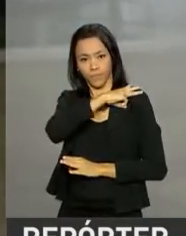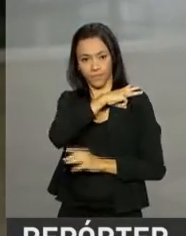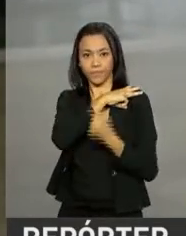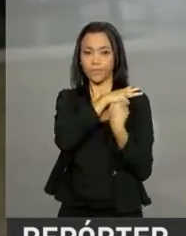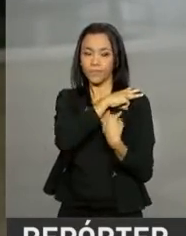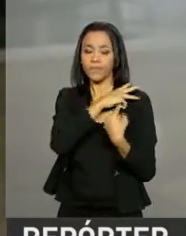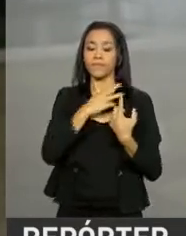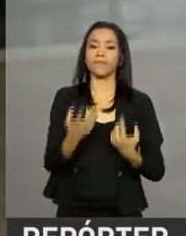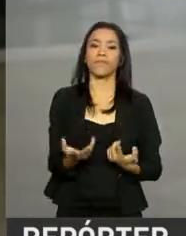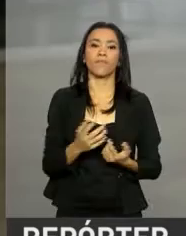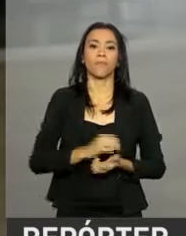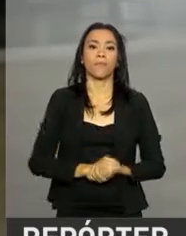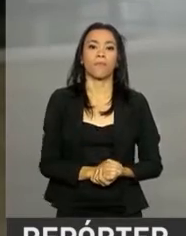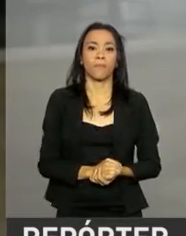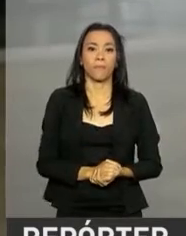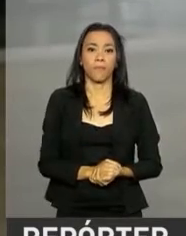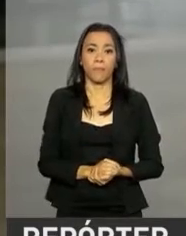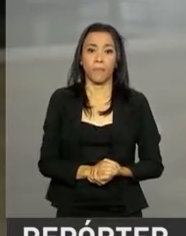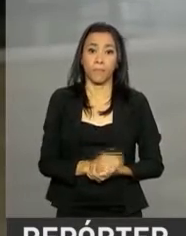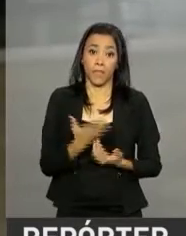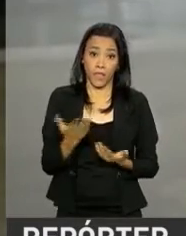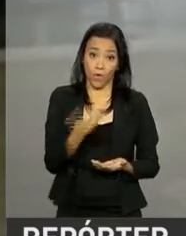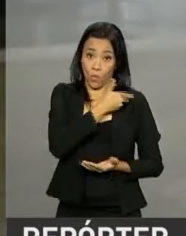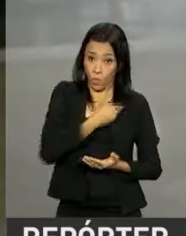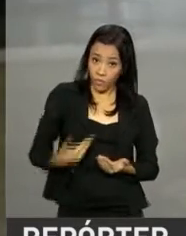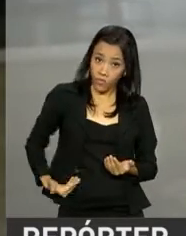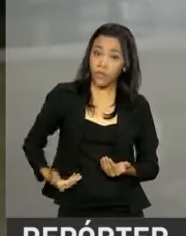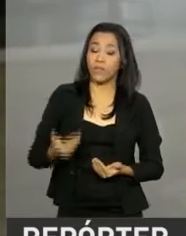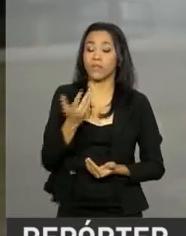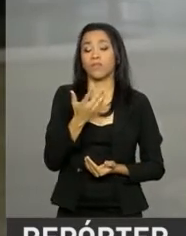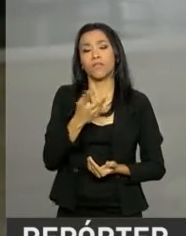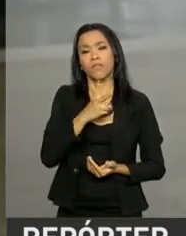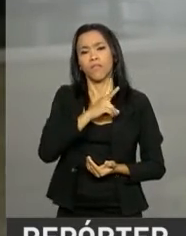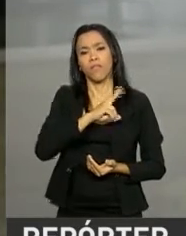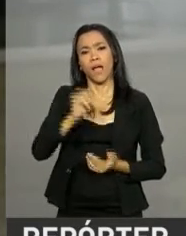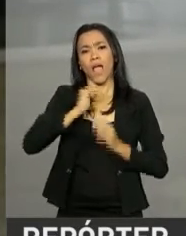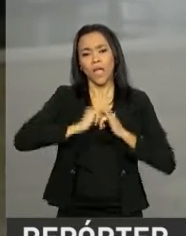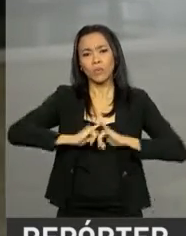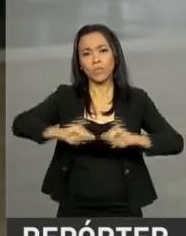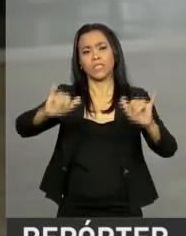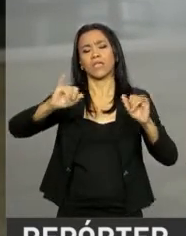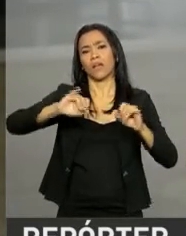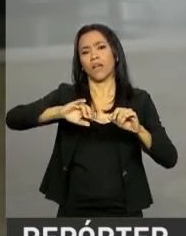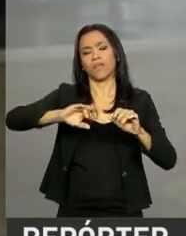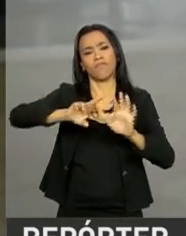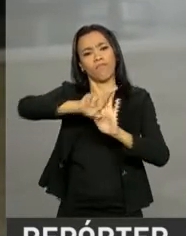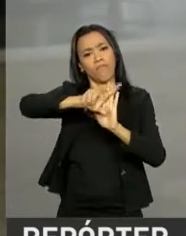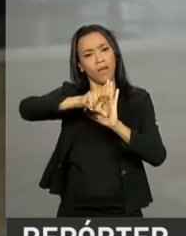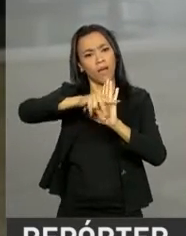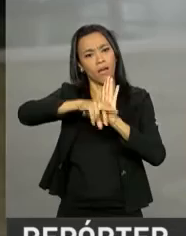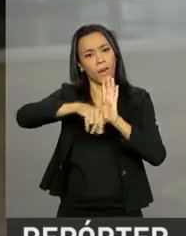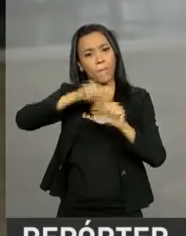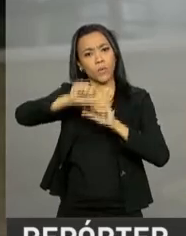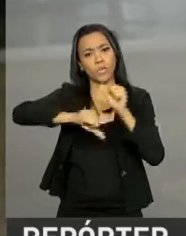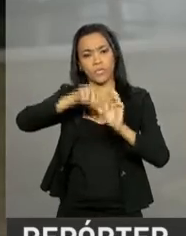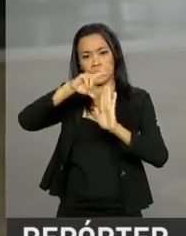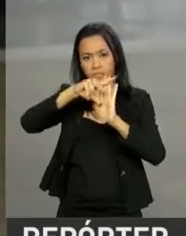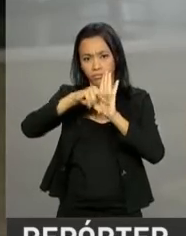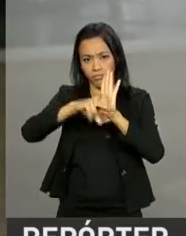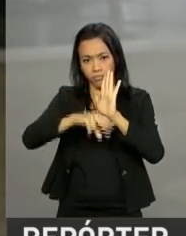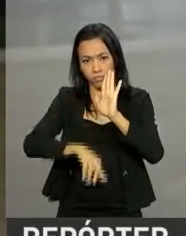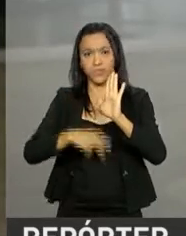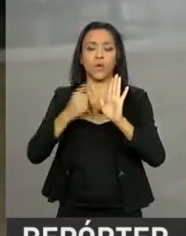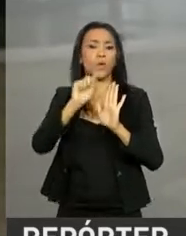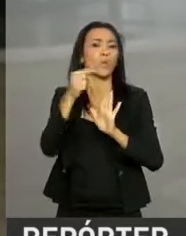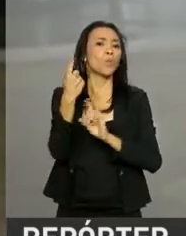do ensino médio o governo vai anunciar portanto uma série de mudanças nessa etapa do ensino entre